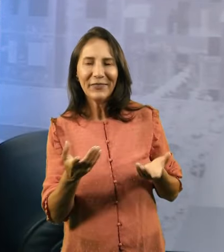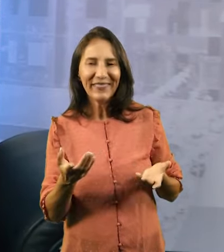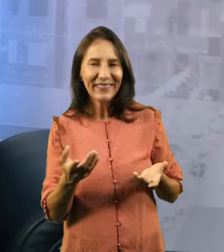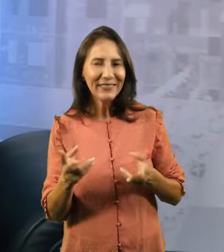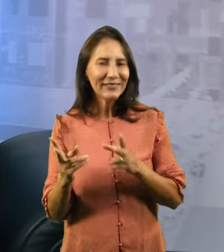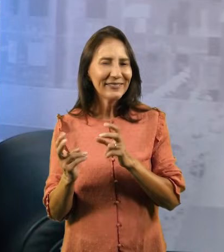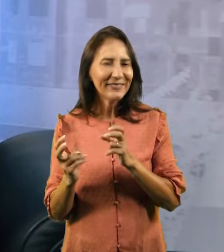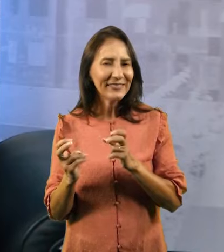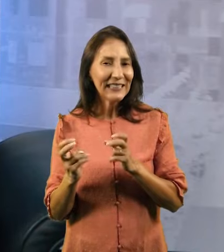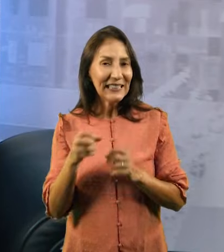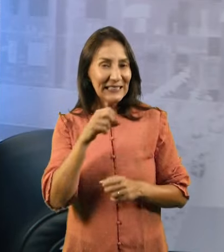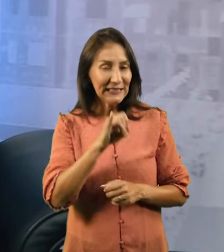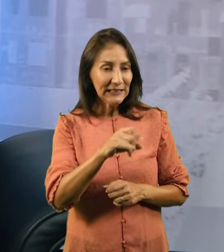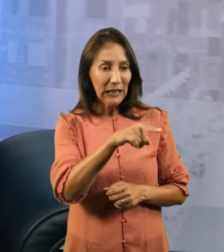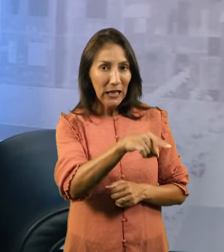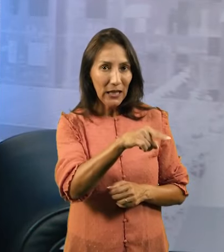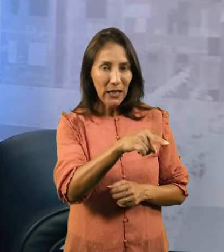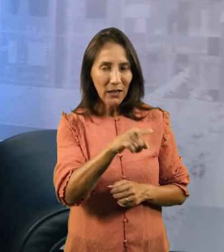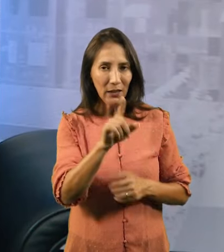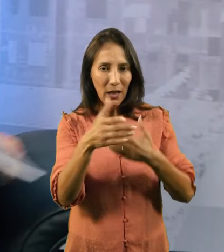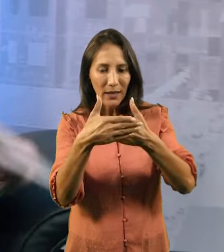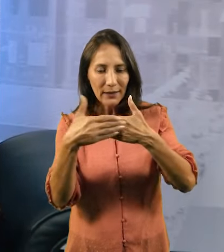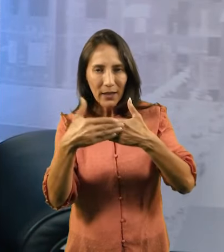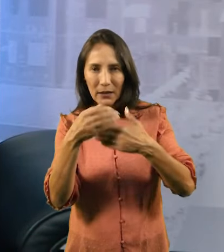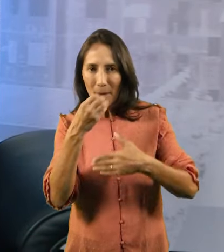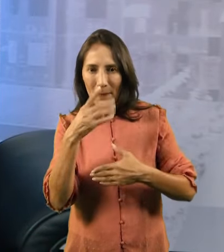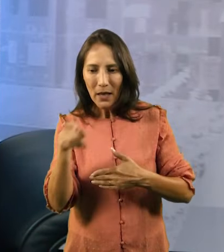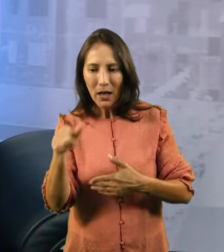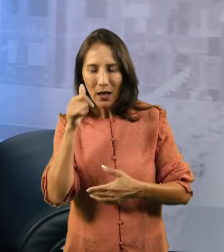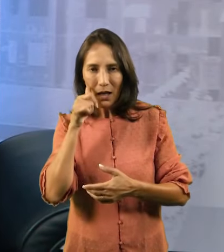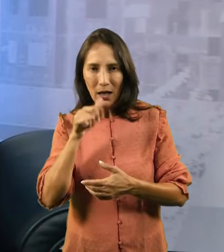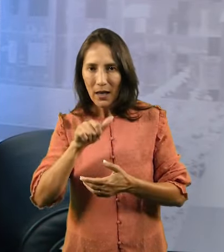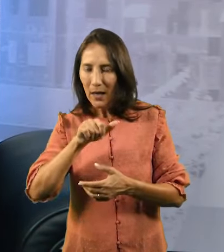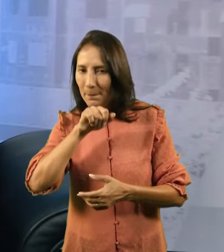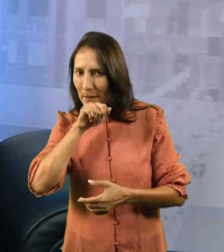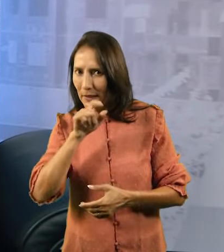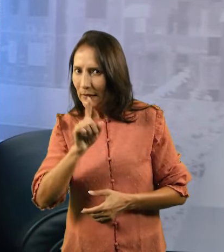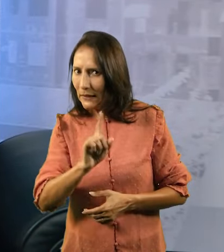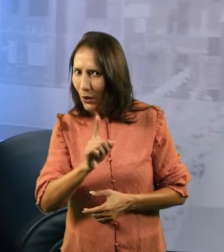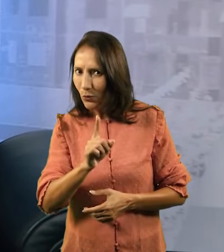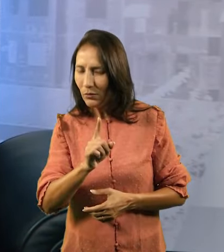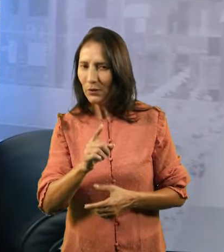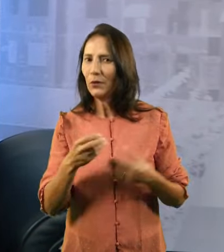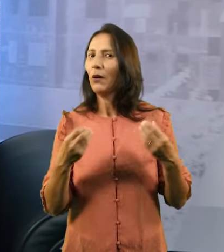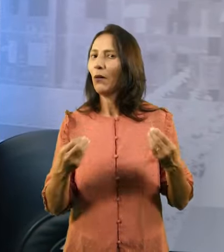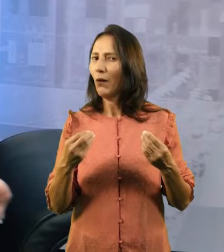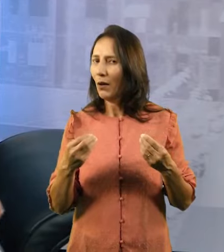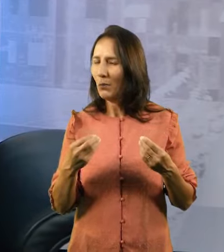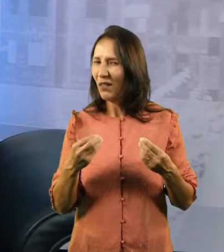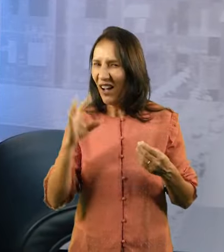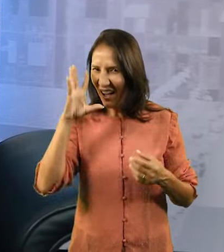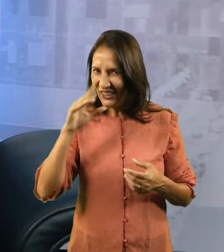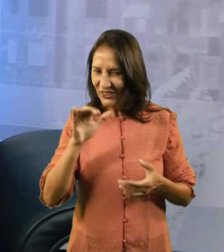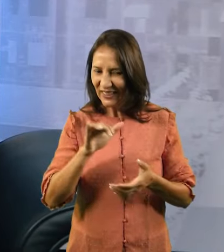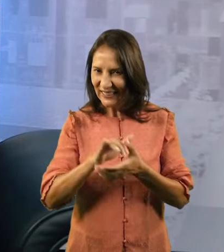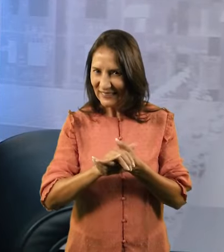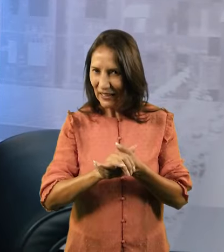não trata bem a própria mãe, como vai tratar bem o marido? Como vai tratar bem a esposa? Se não trata bem o